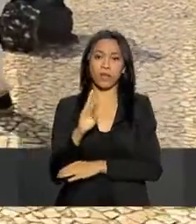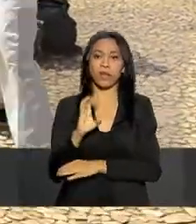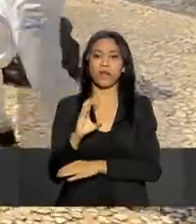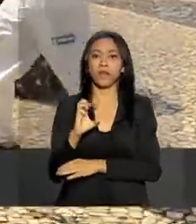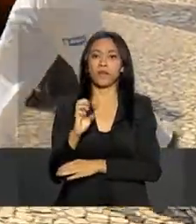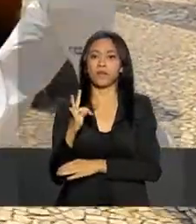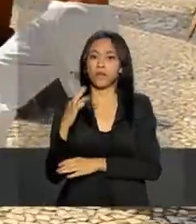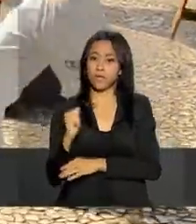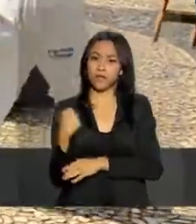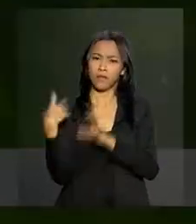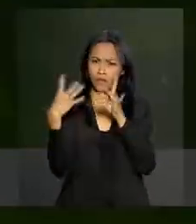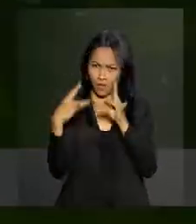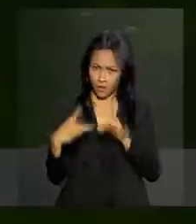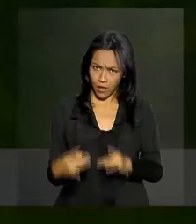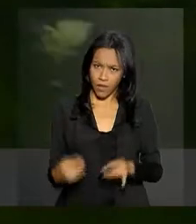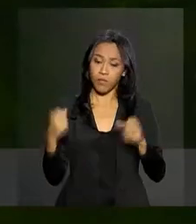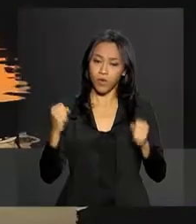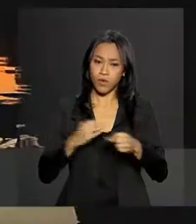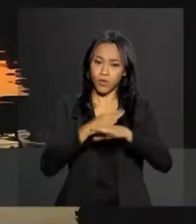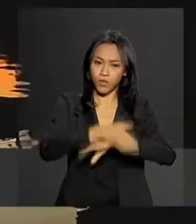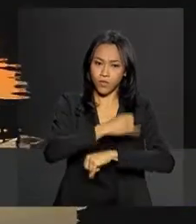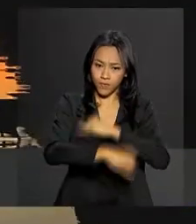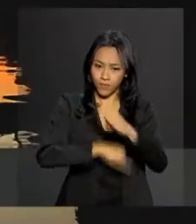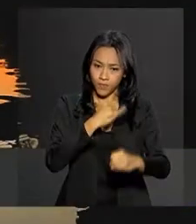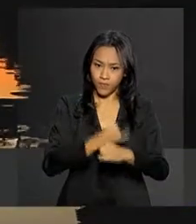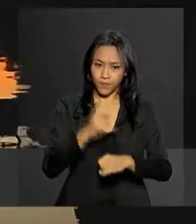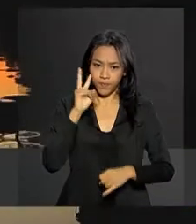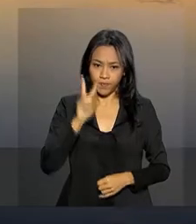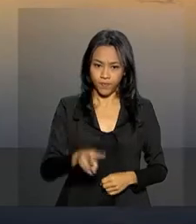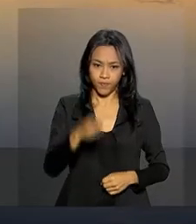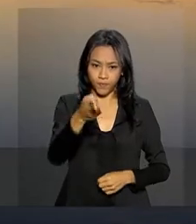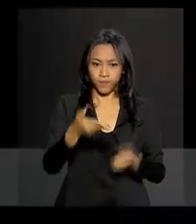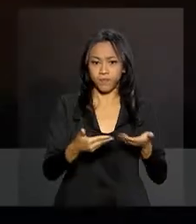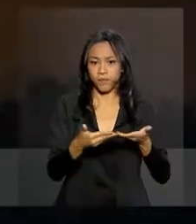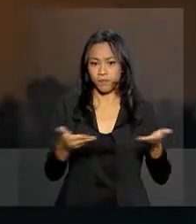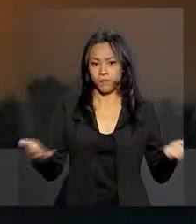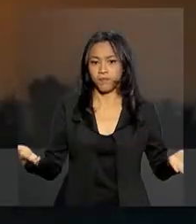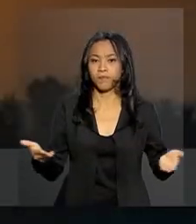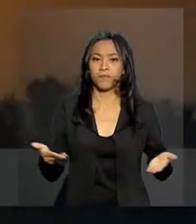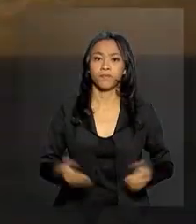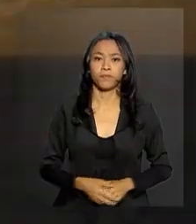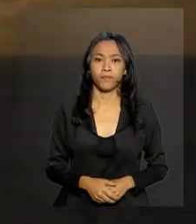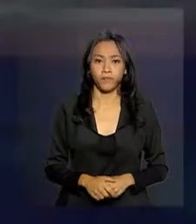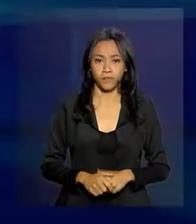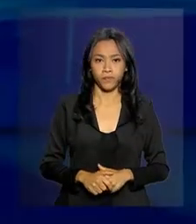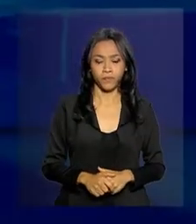todos os detalhes estão em cadastur ponto turismo.gov.br